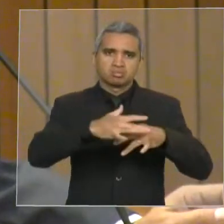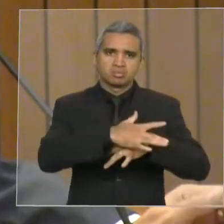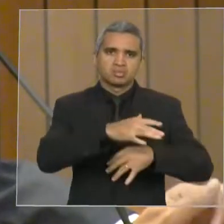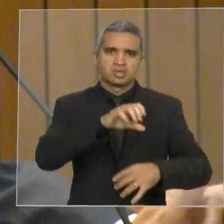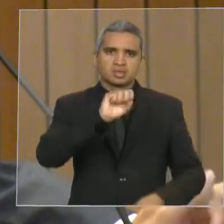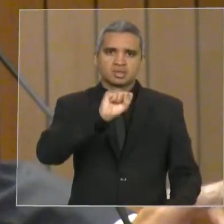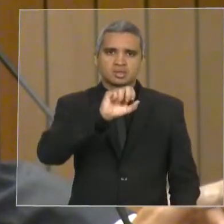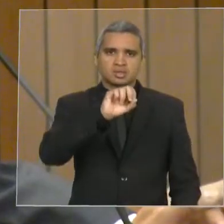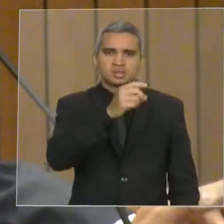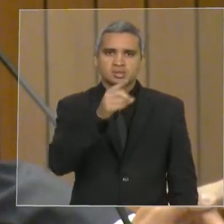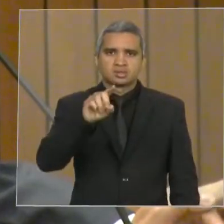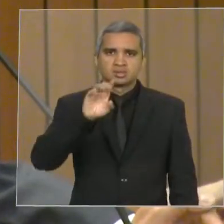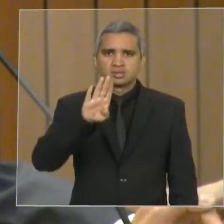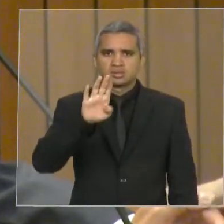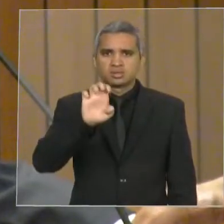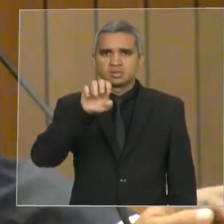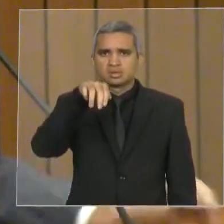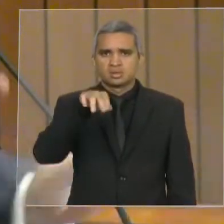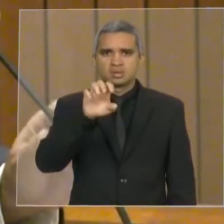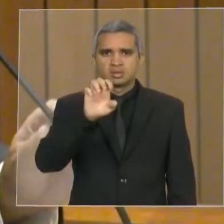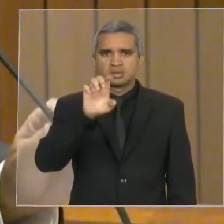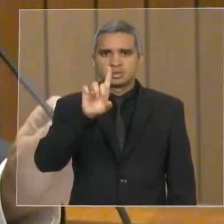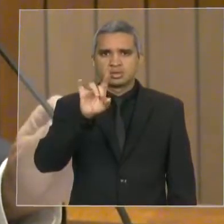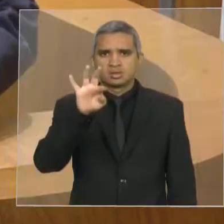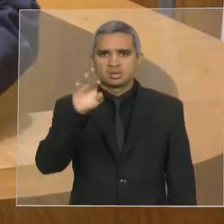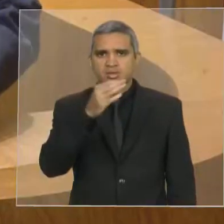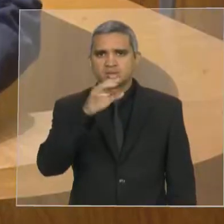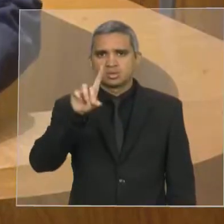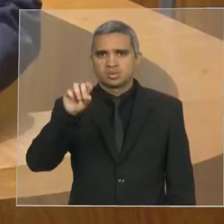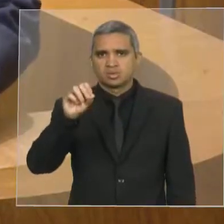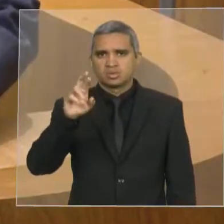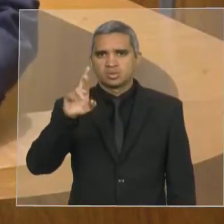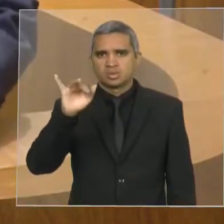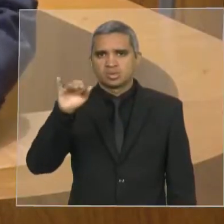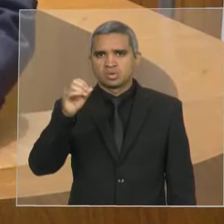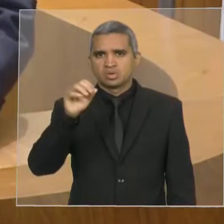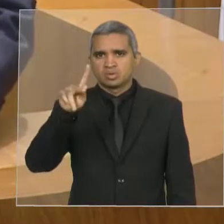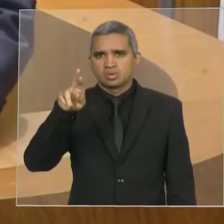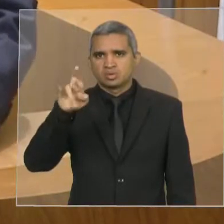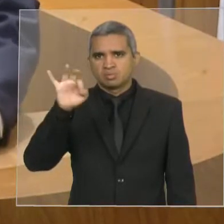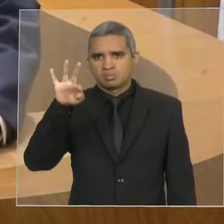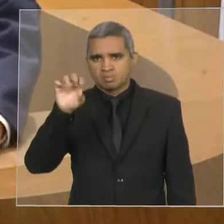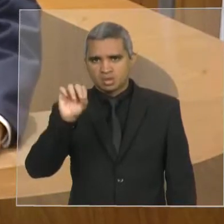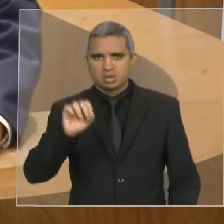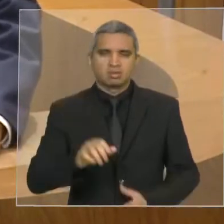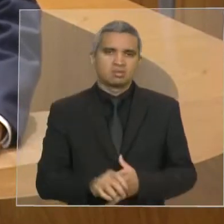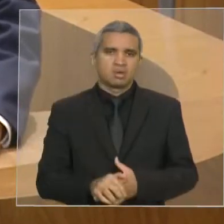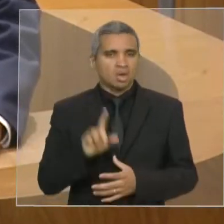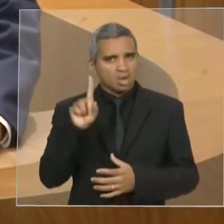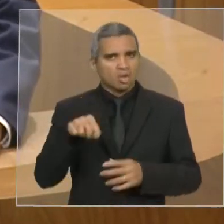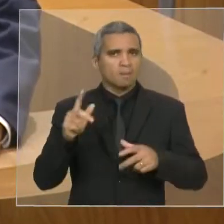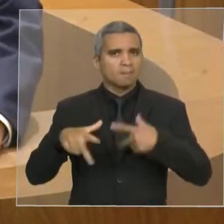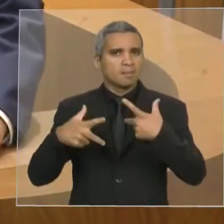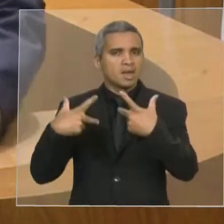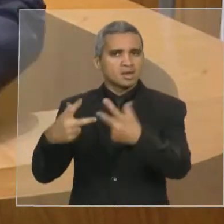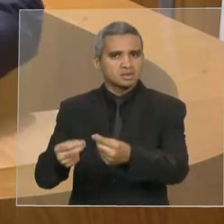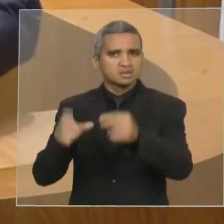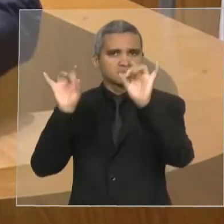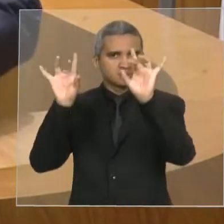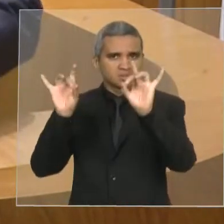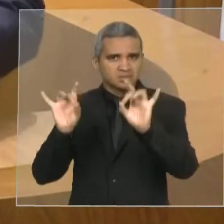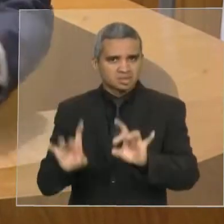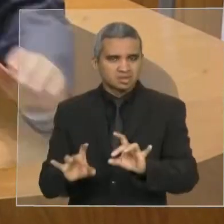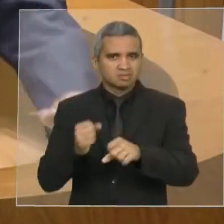legado aos 69 anos da cidade, é um legado que ficará para todas as gerações, com todas as pessoas que